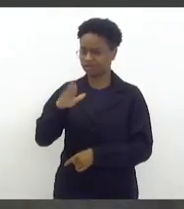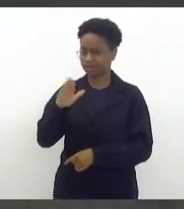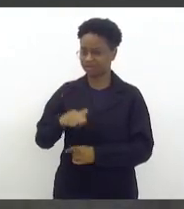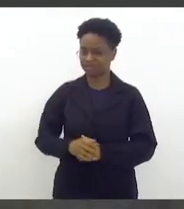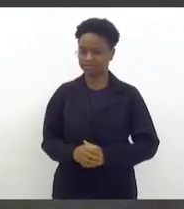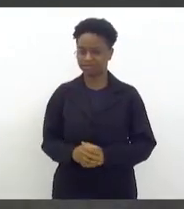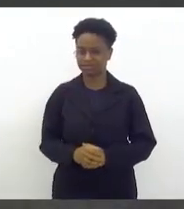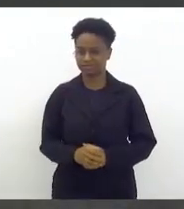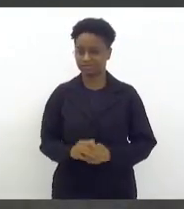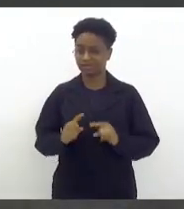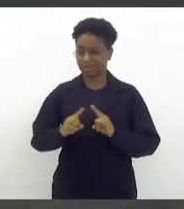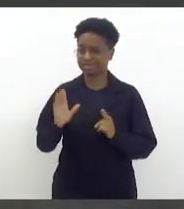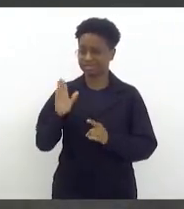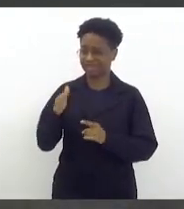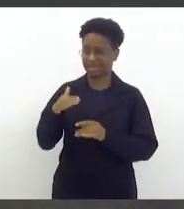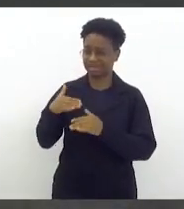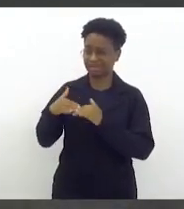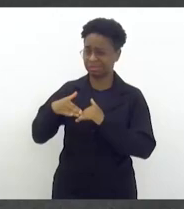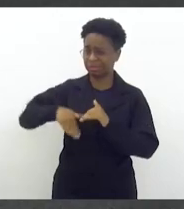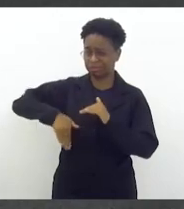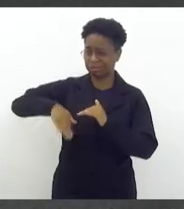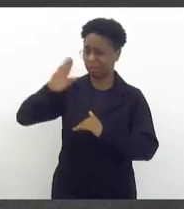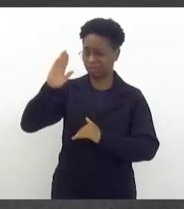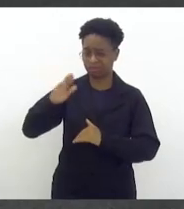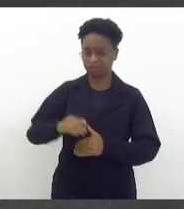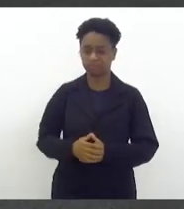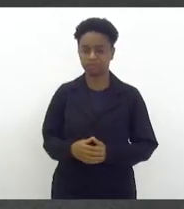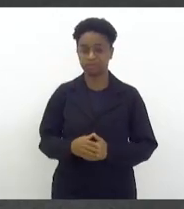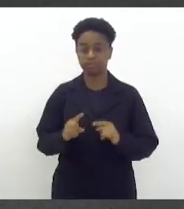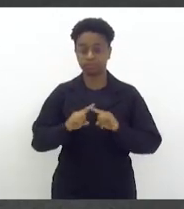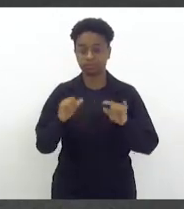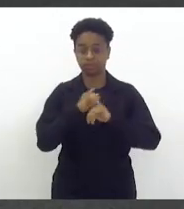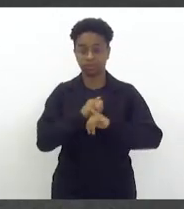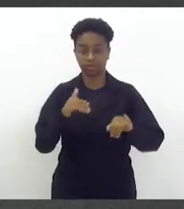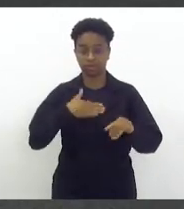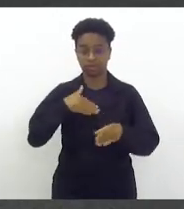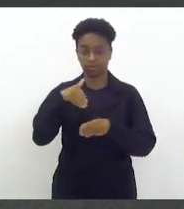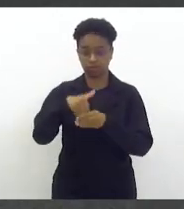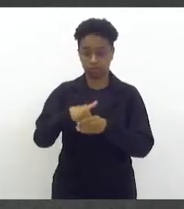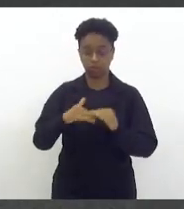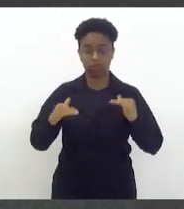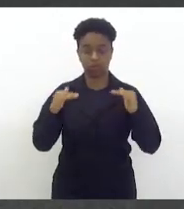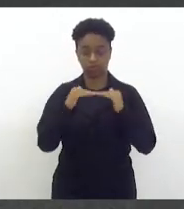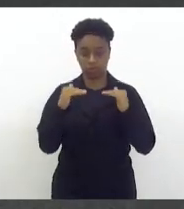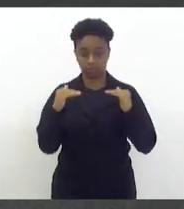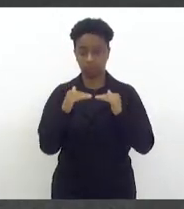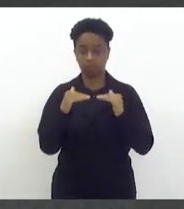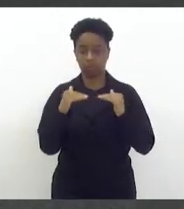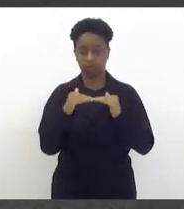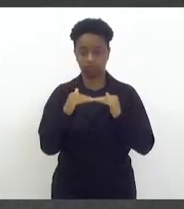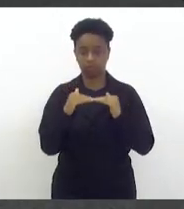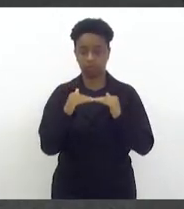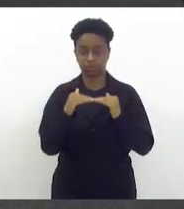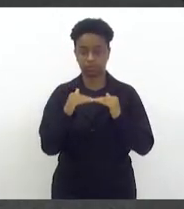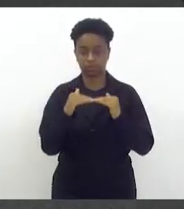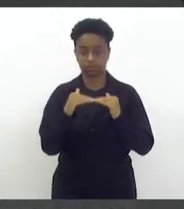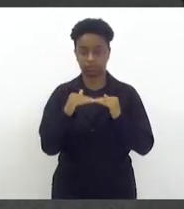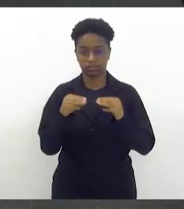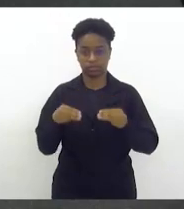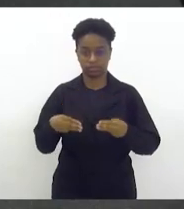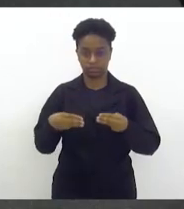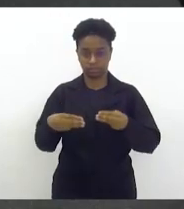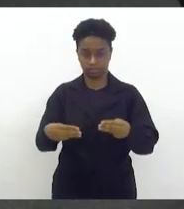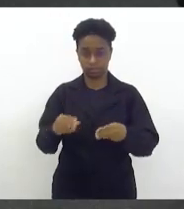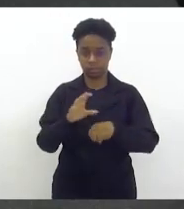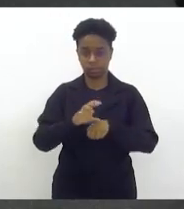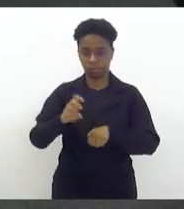Mas de muito, passamos de passagem. Mas queria declarar o meu voto favorável à ministra